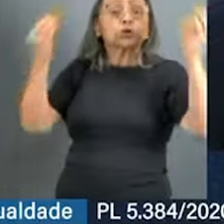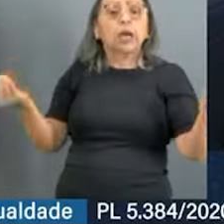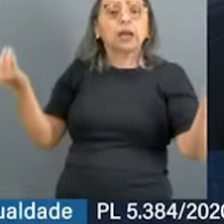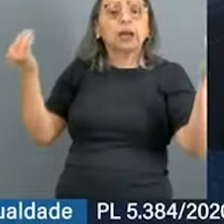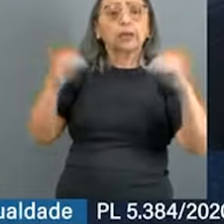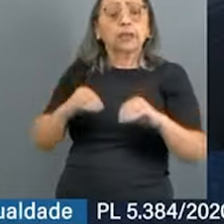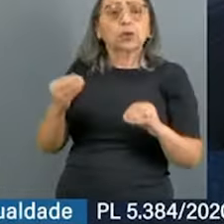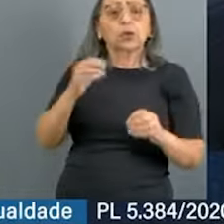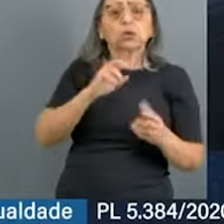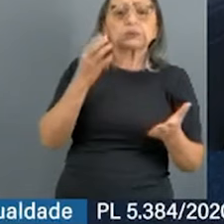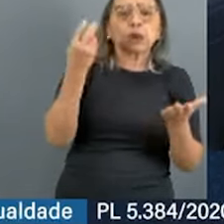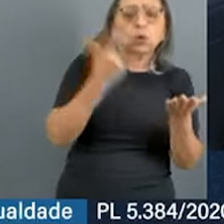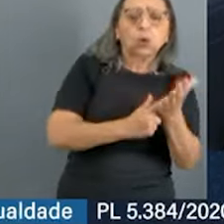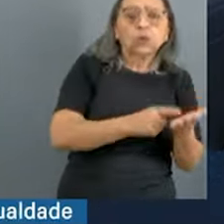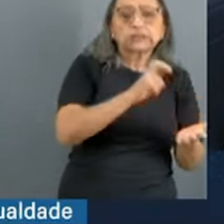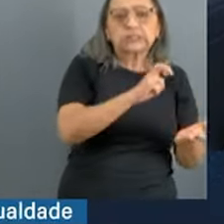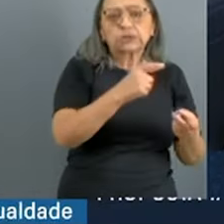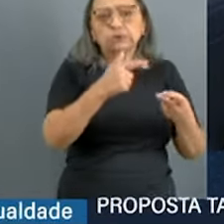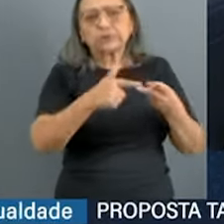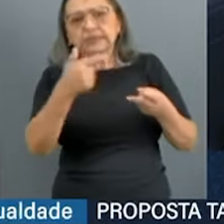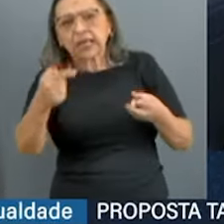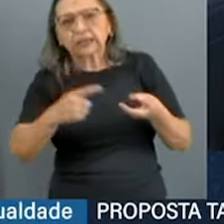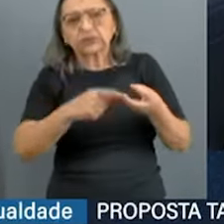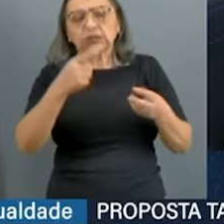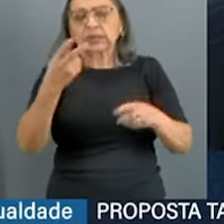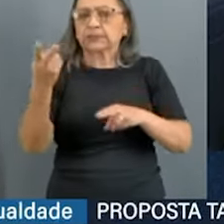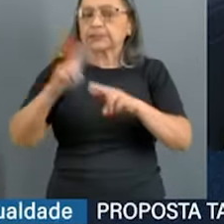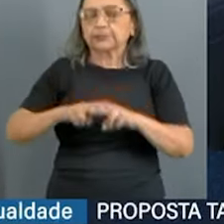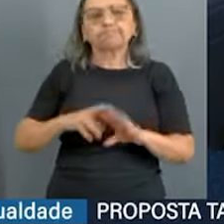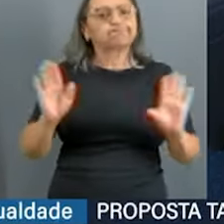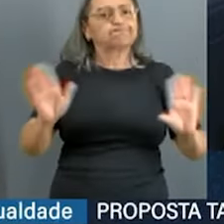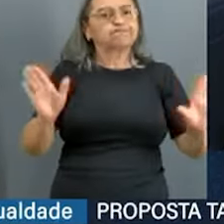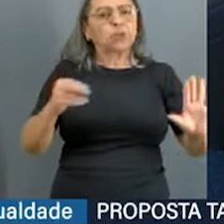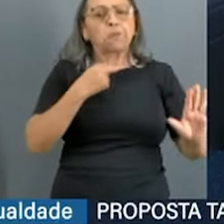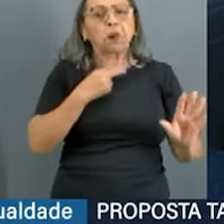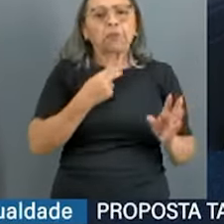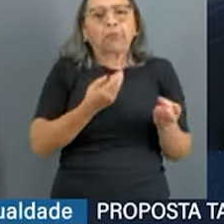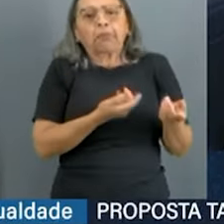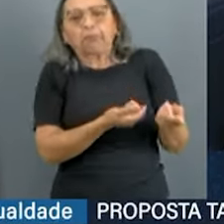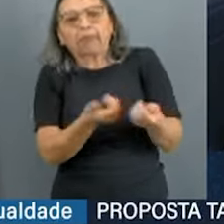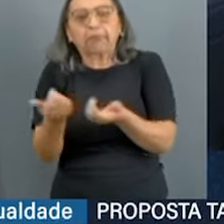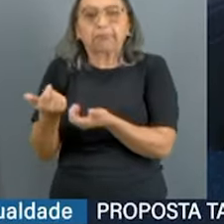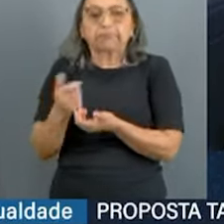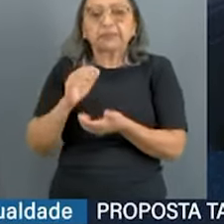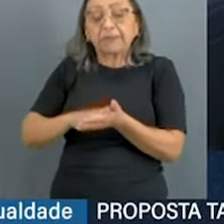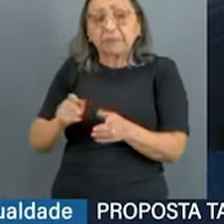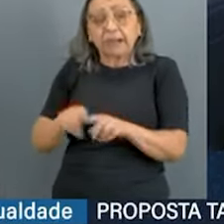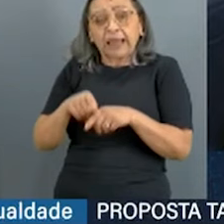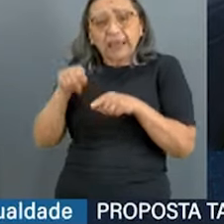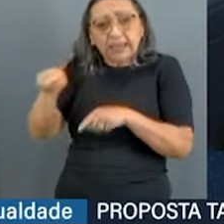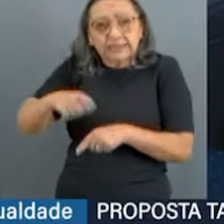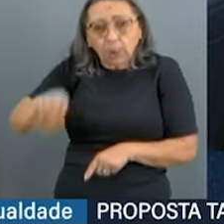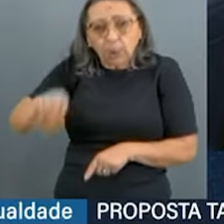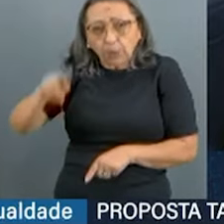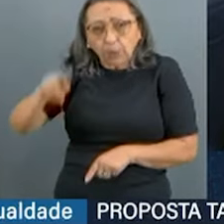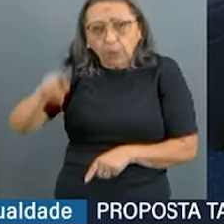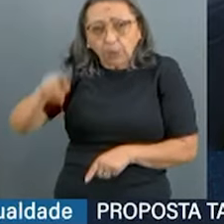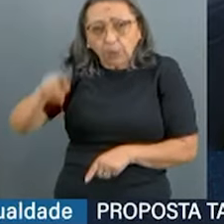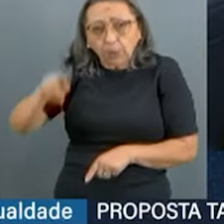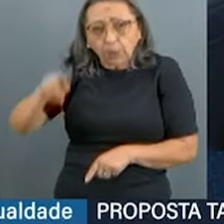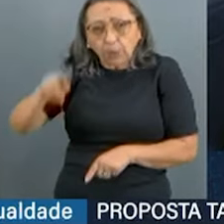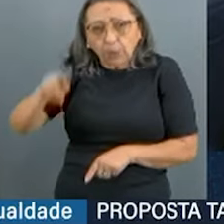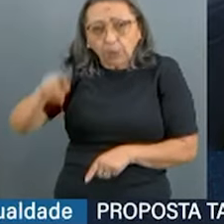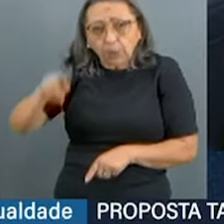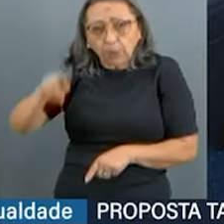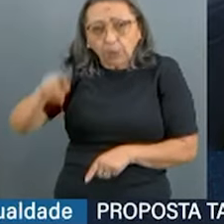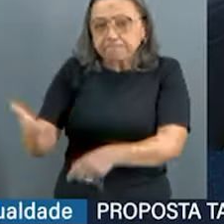5 7 anos de cadeia não pode refrescar para aqueles que são os peixes grandes ou seja aqueles que cometeram